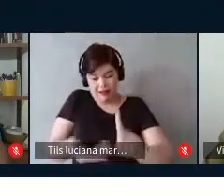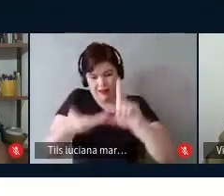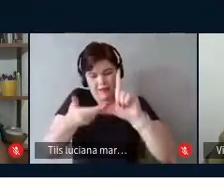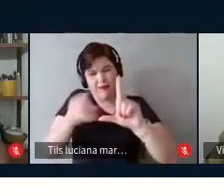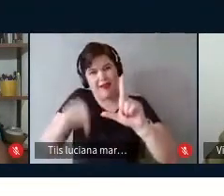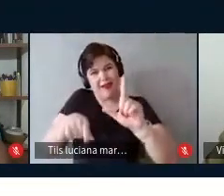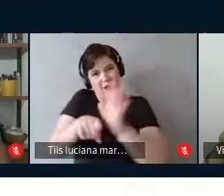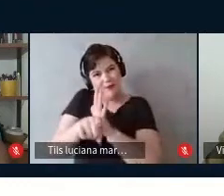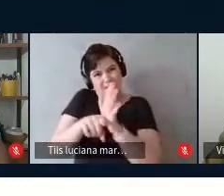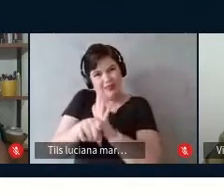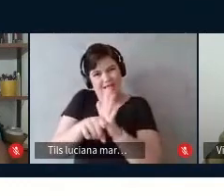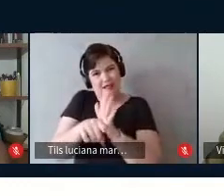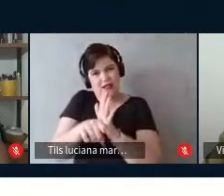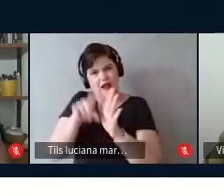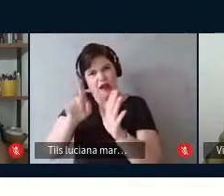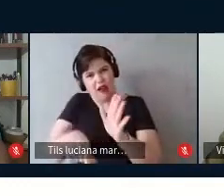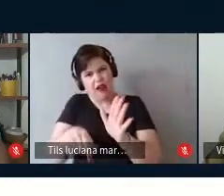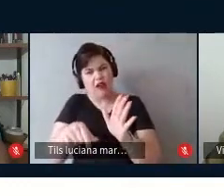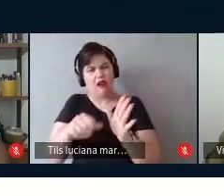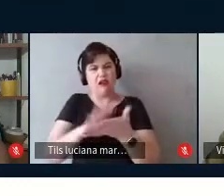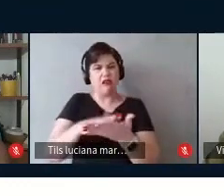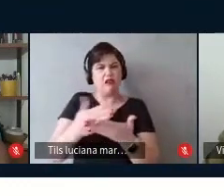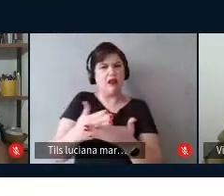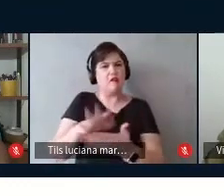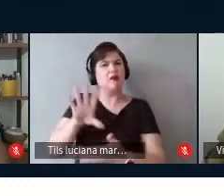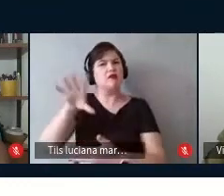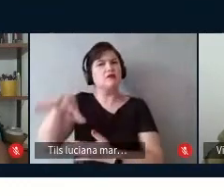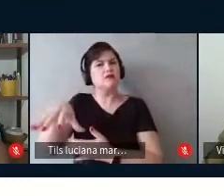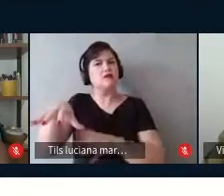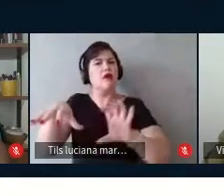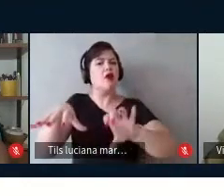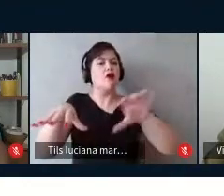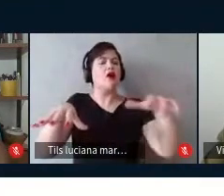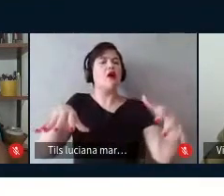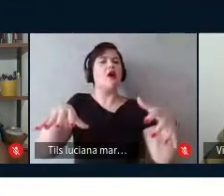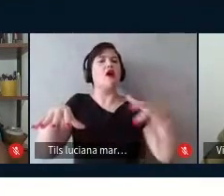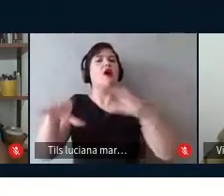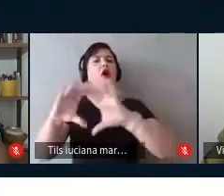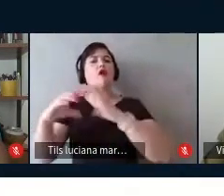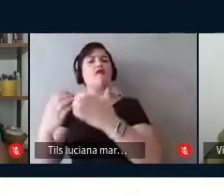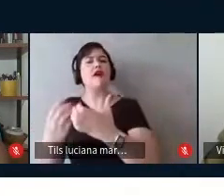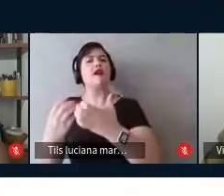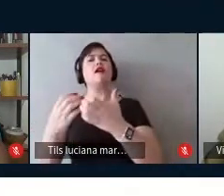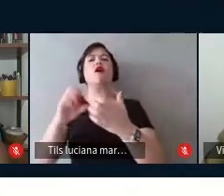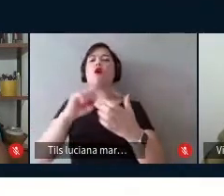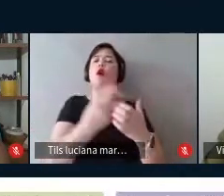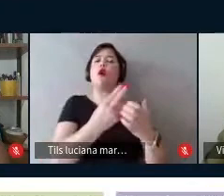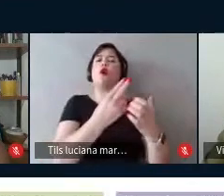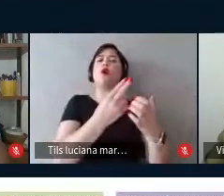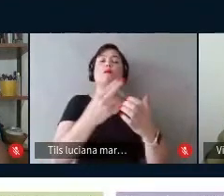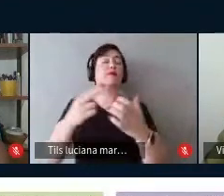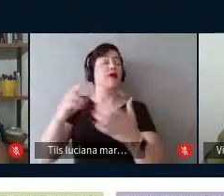da pesquisa, ele seria um intérprete comunitário ou um intérprete de conferência?